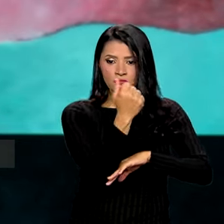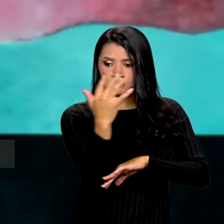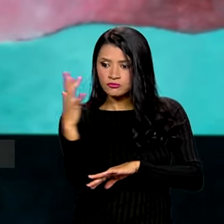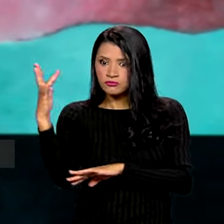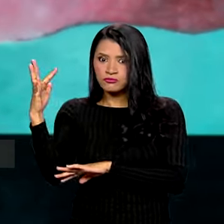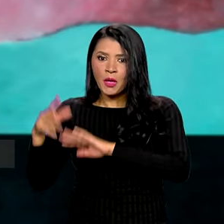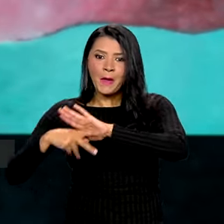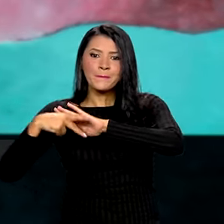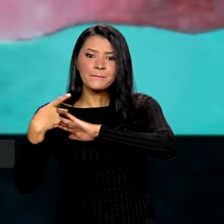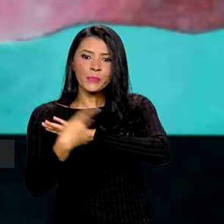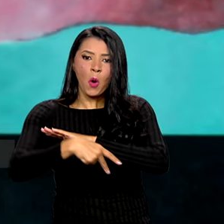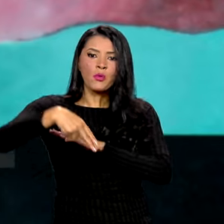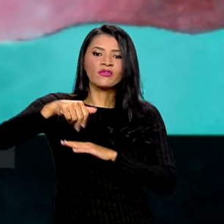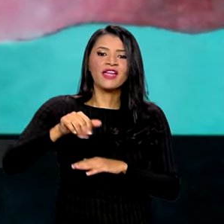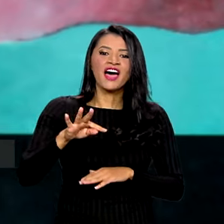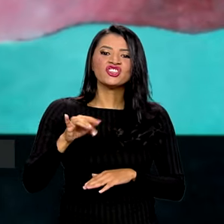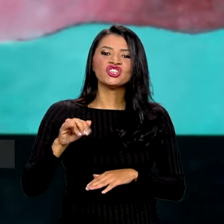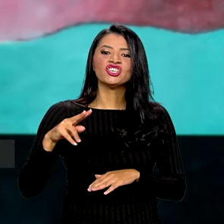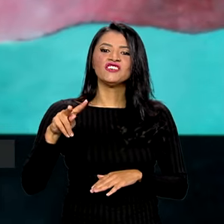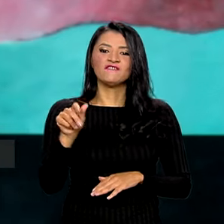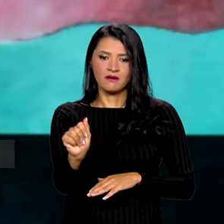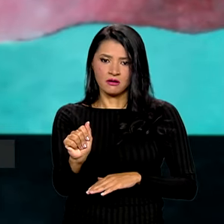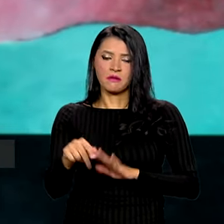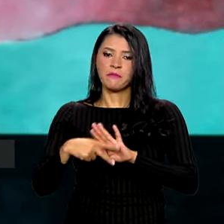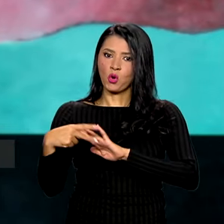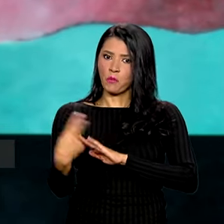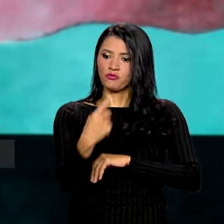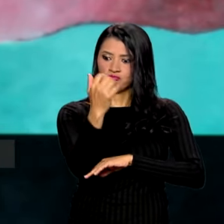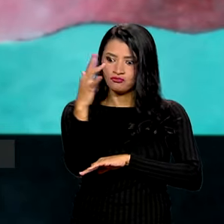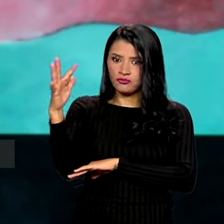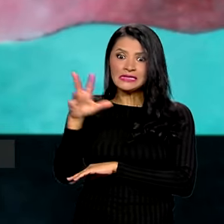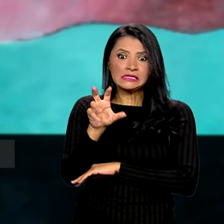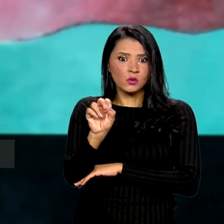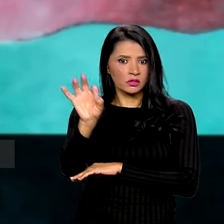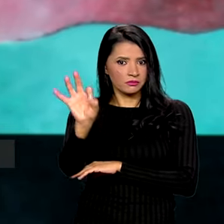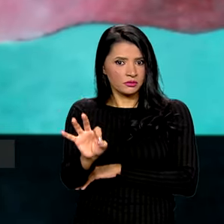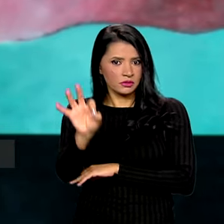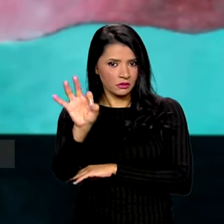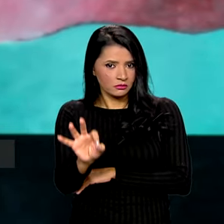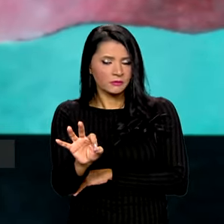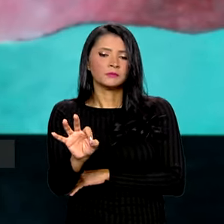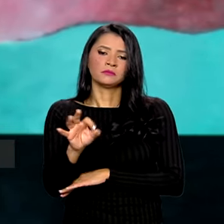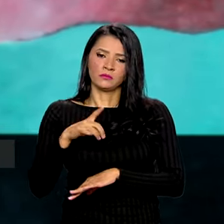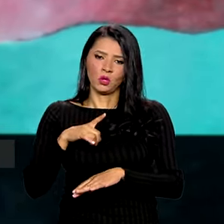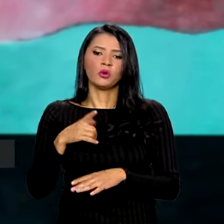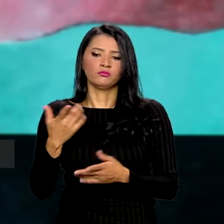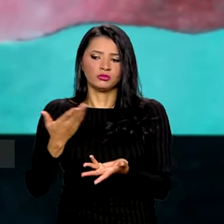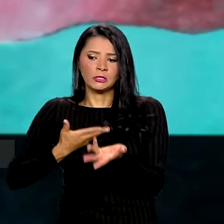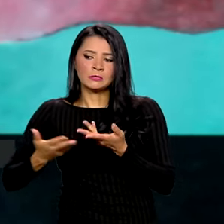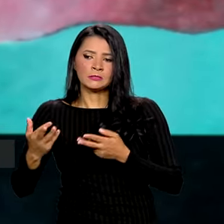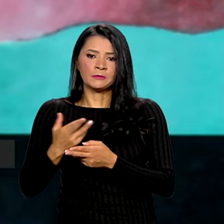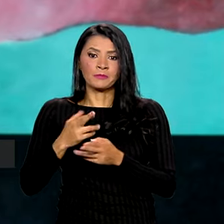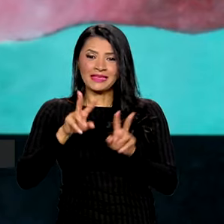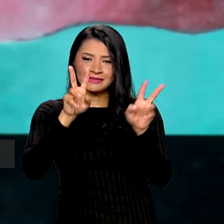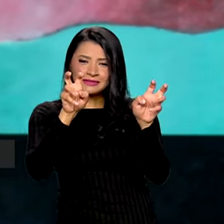né? Então, nós temos, assim, nessa relação com as agendas